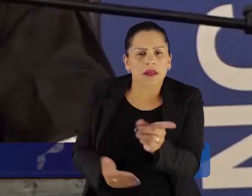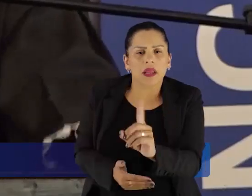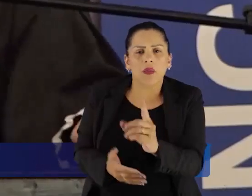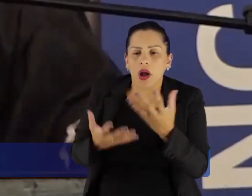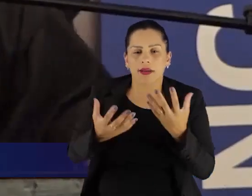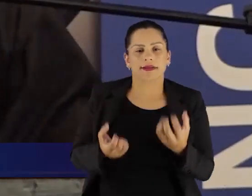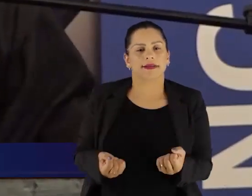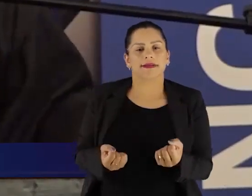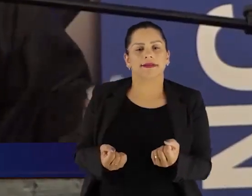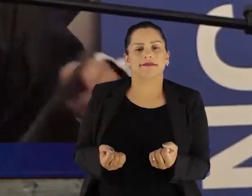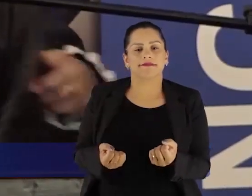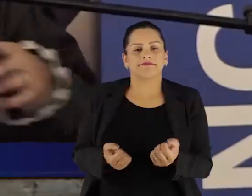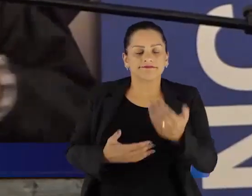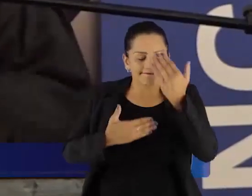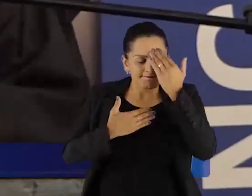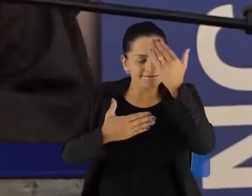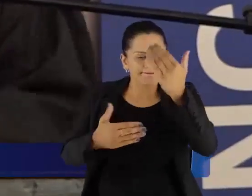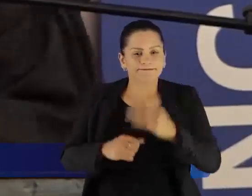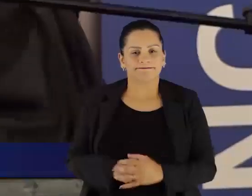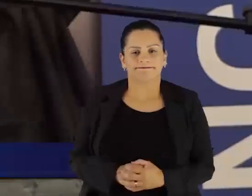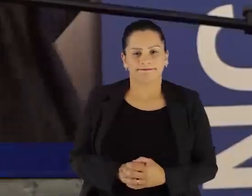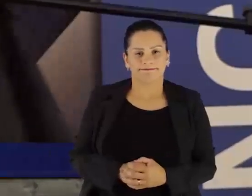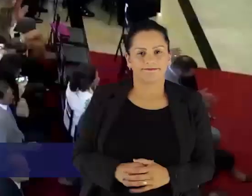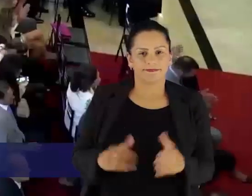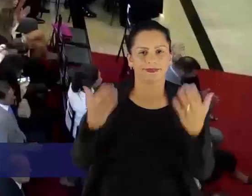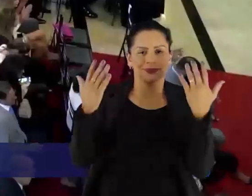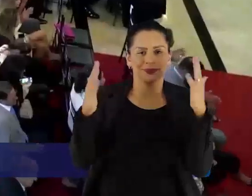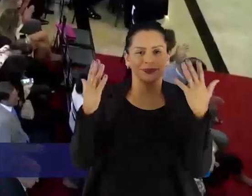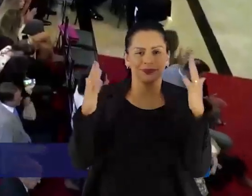aceita se Muito obrigado